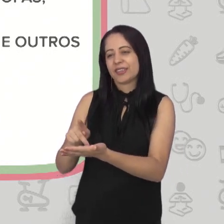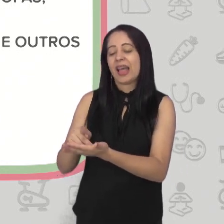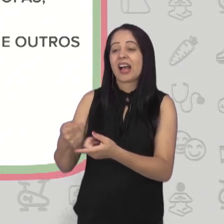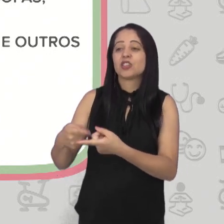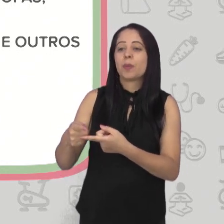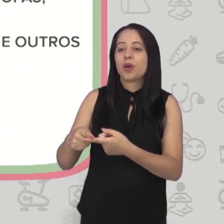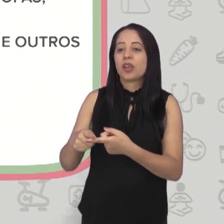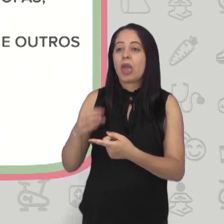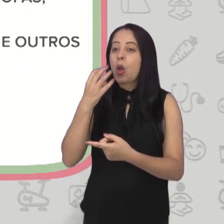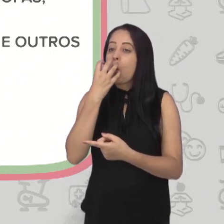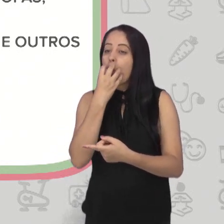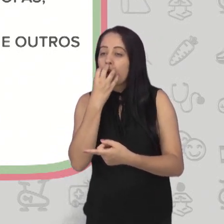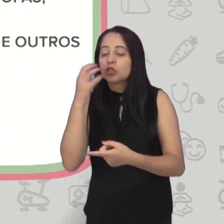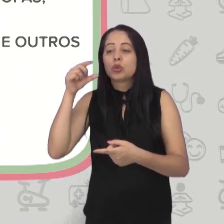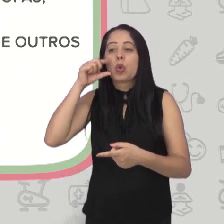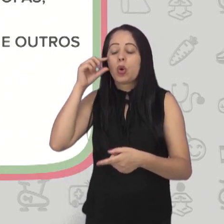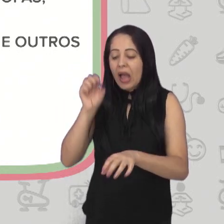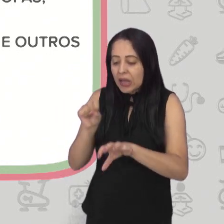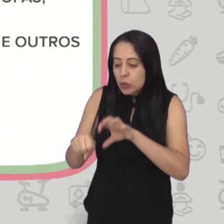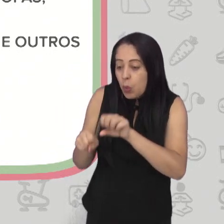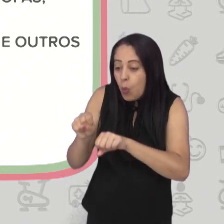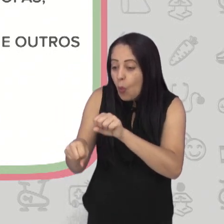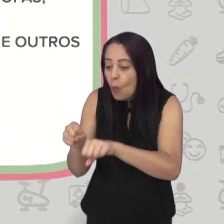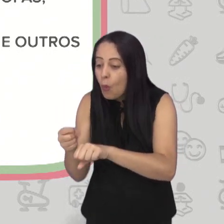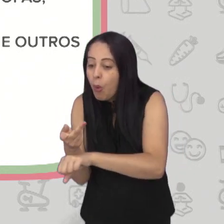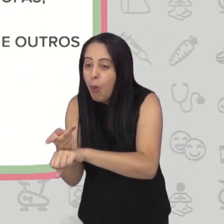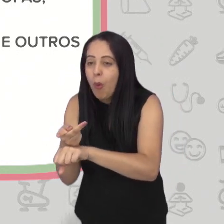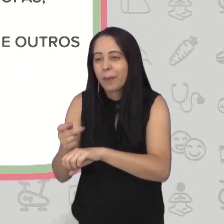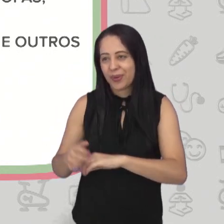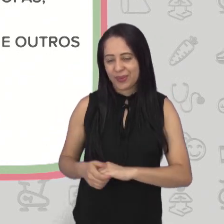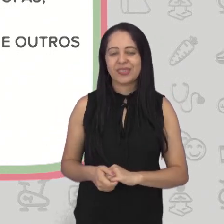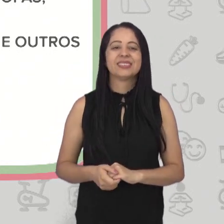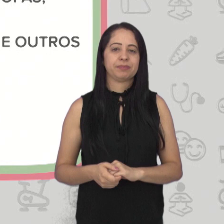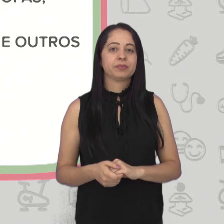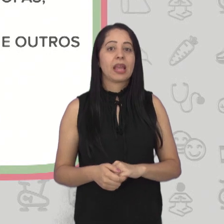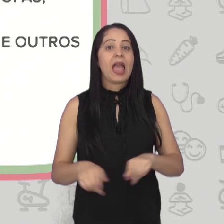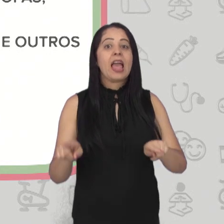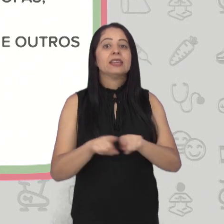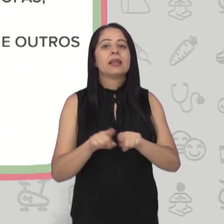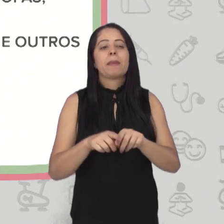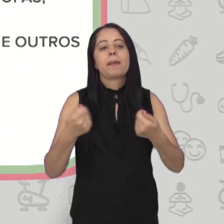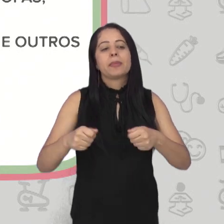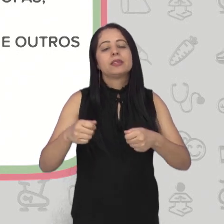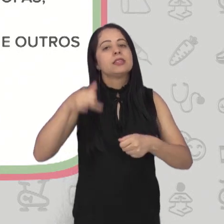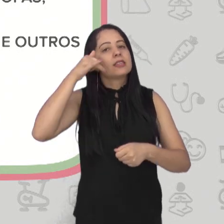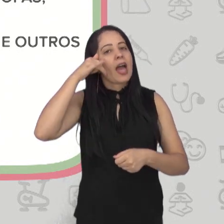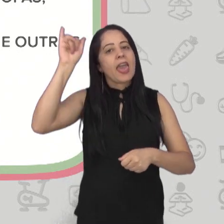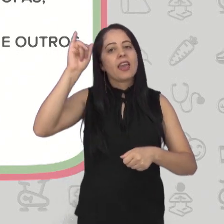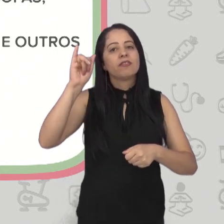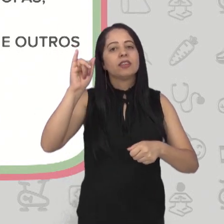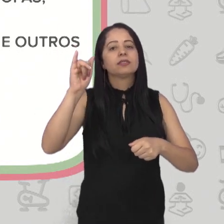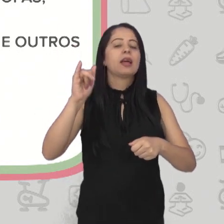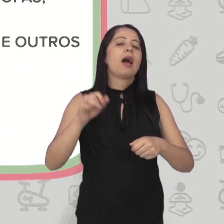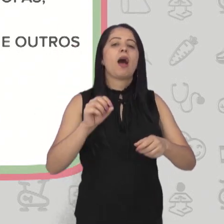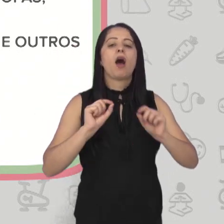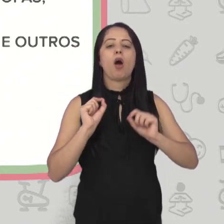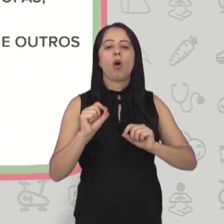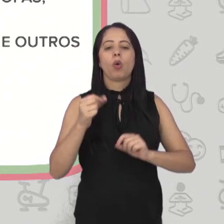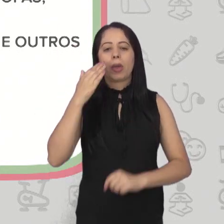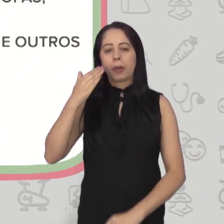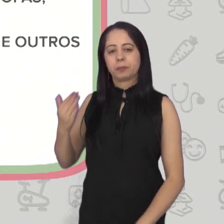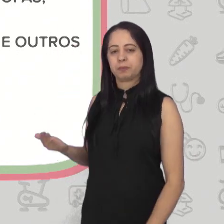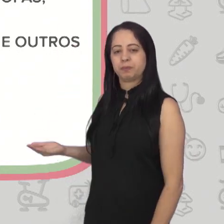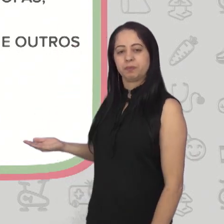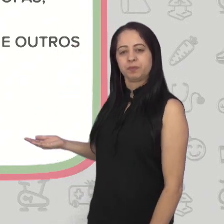como segurar, né? Dá, os cachorrinhos, né? gatos. Sim. Evitar bichos de pelúcia, almofadas, tapetes, cortinas,